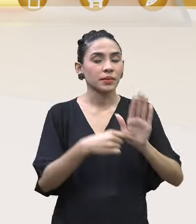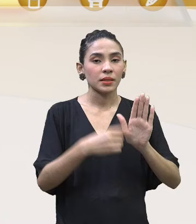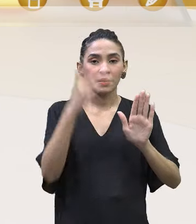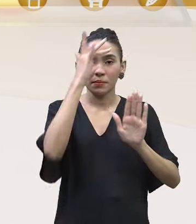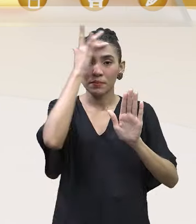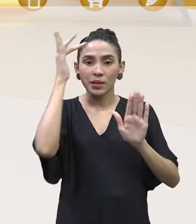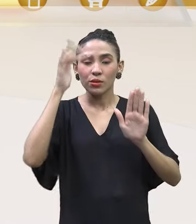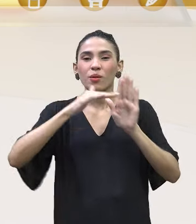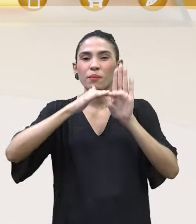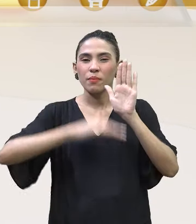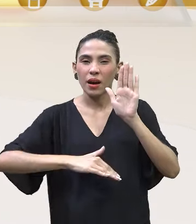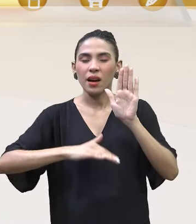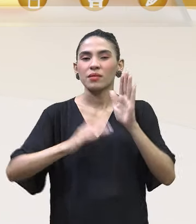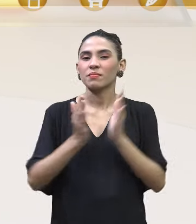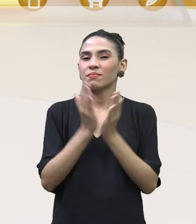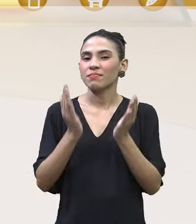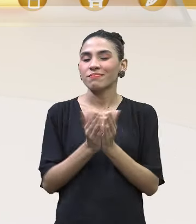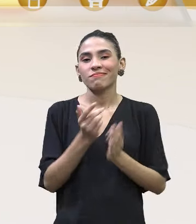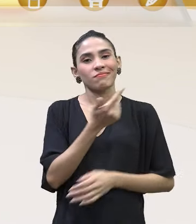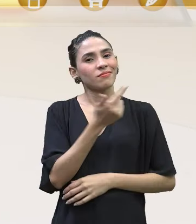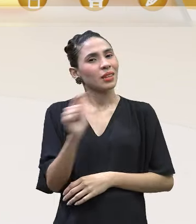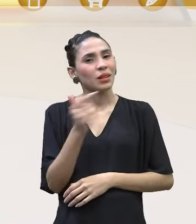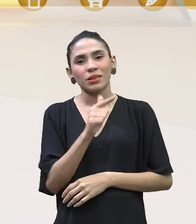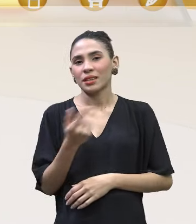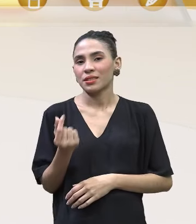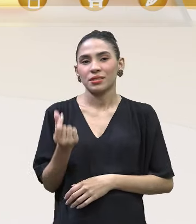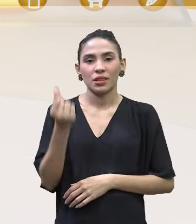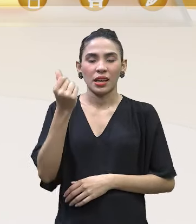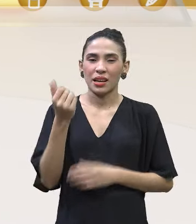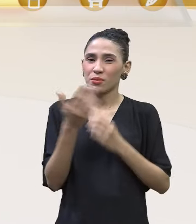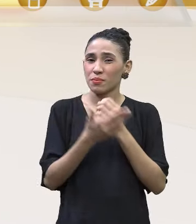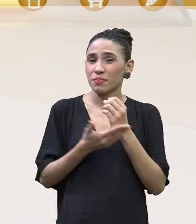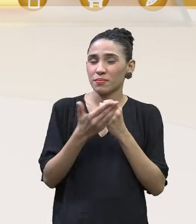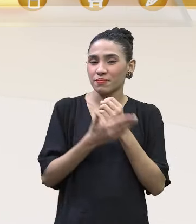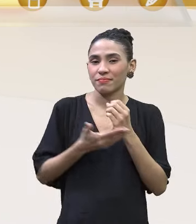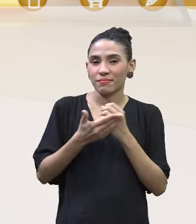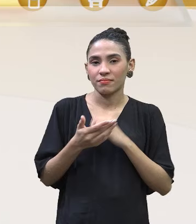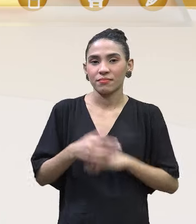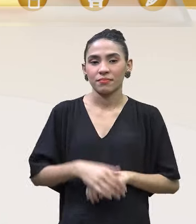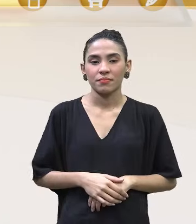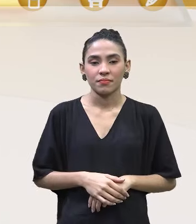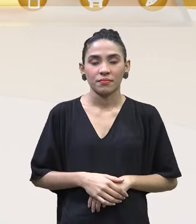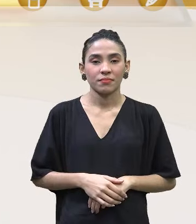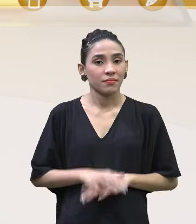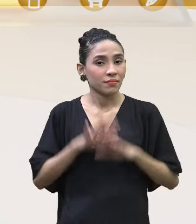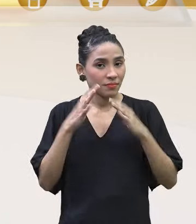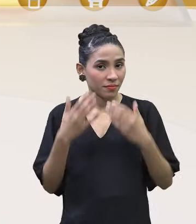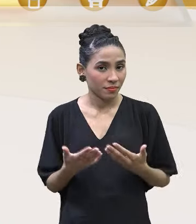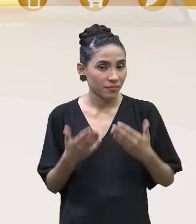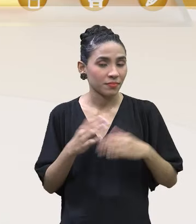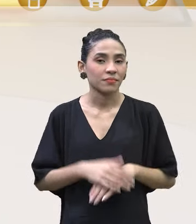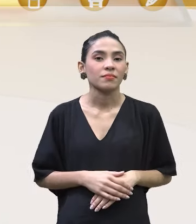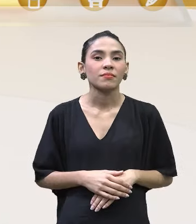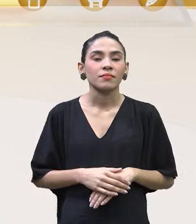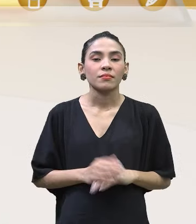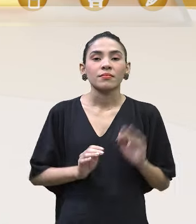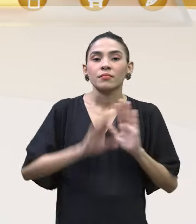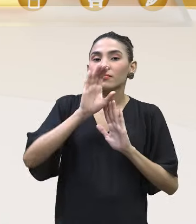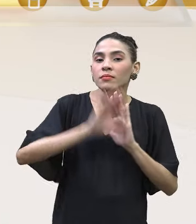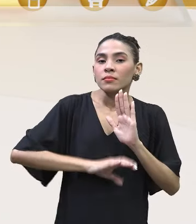abaixo dessa linha ou seja que não tem dinheiro para suas necessidades básicas Hum então pegando ali o